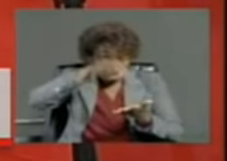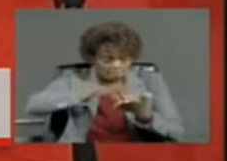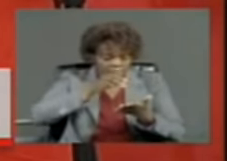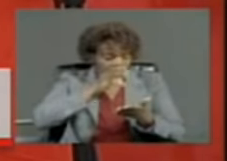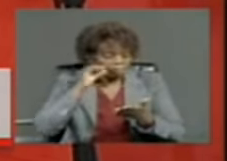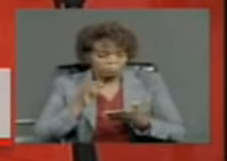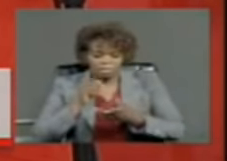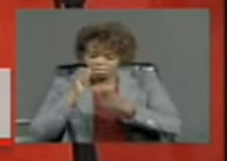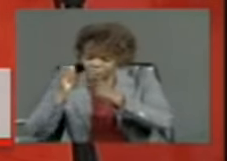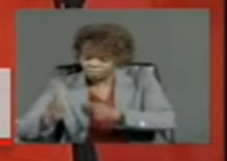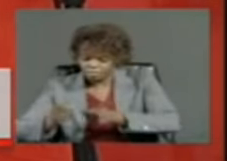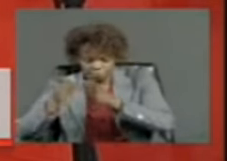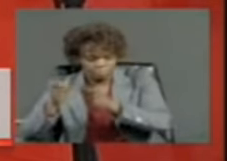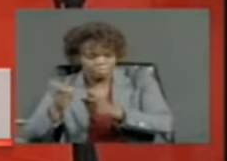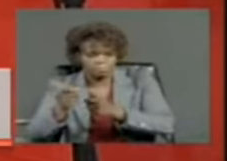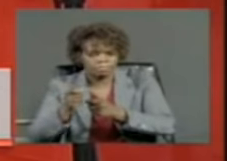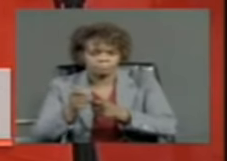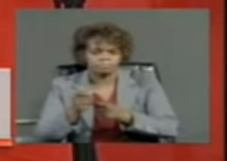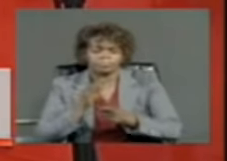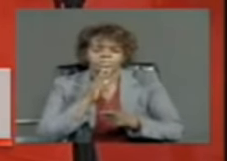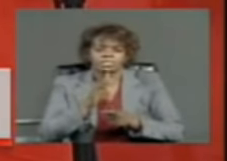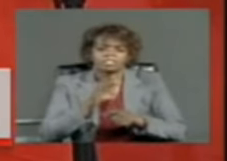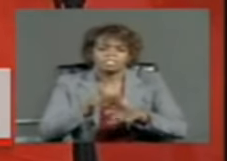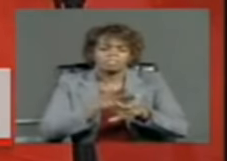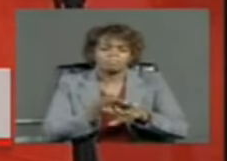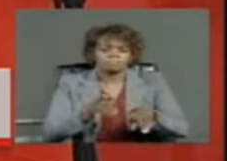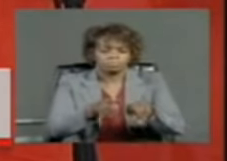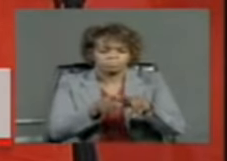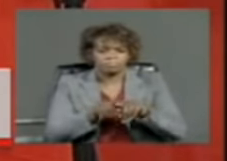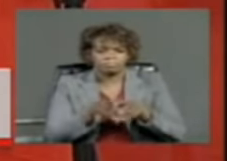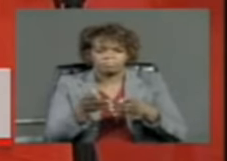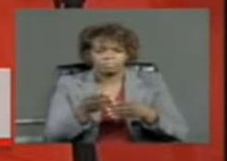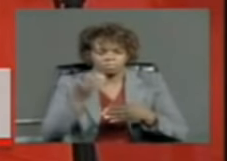Bom, para além de ser militar, o militar anda muito,